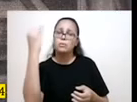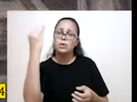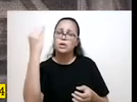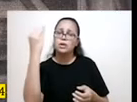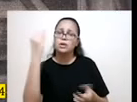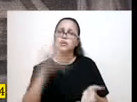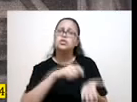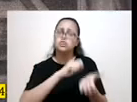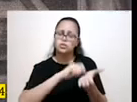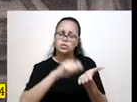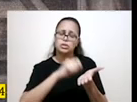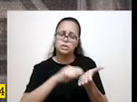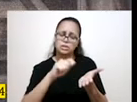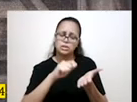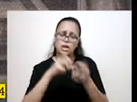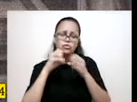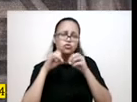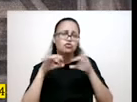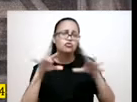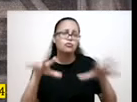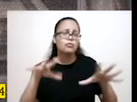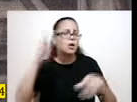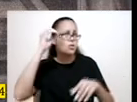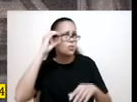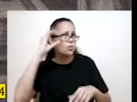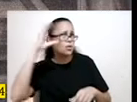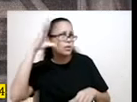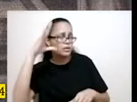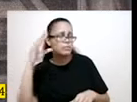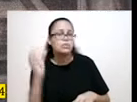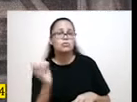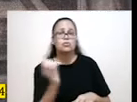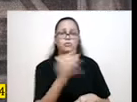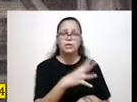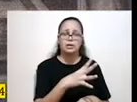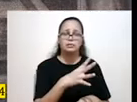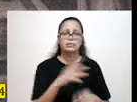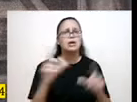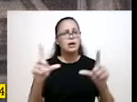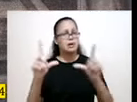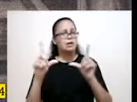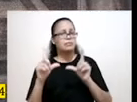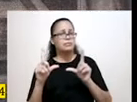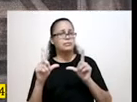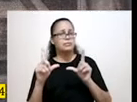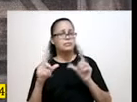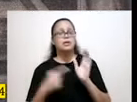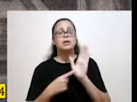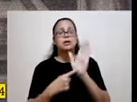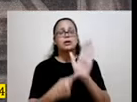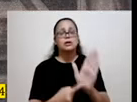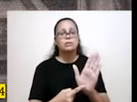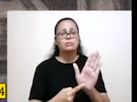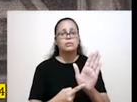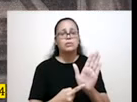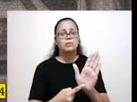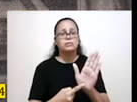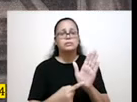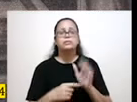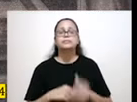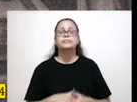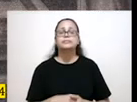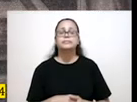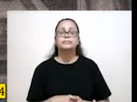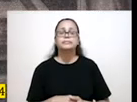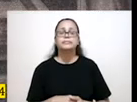registrar e divulgar conhecimento e novidades. Observe a imagem ao fundo. É uma ilustração de Giovanni